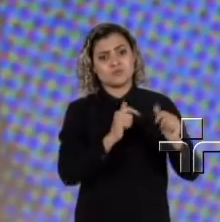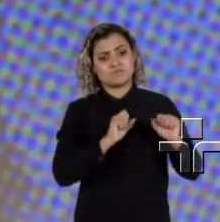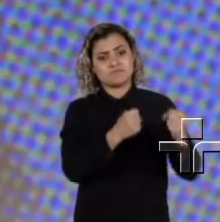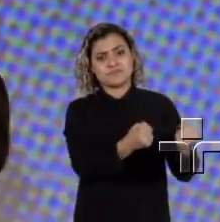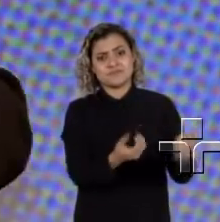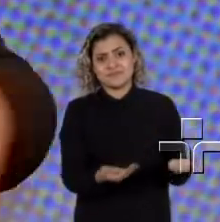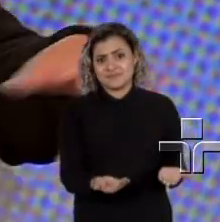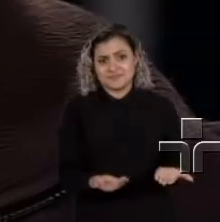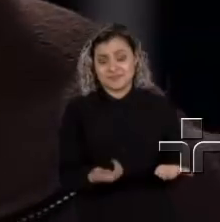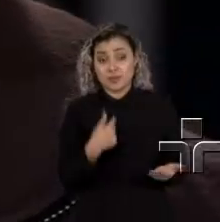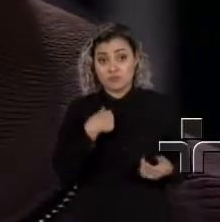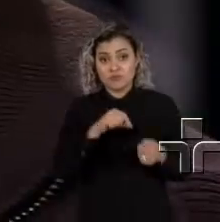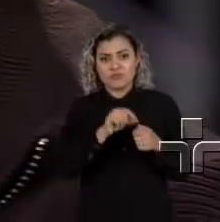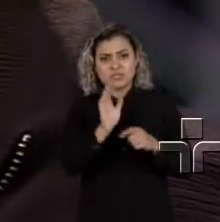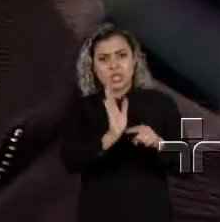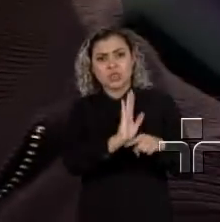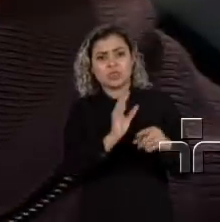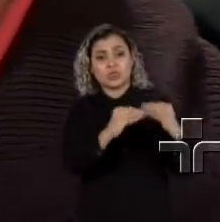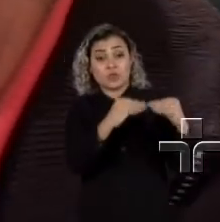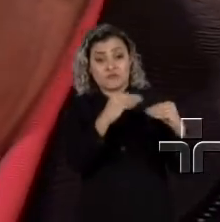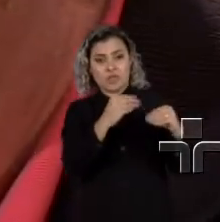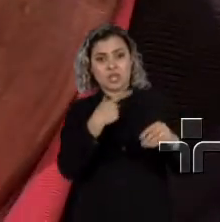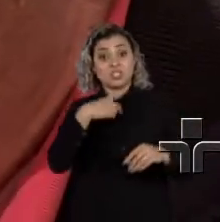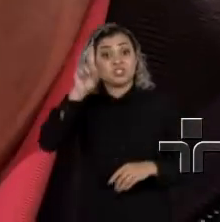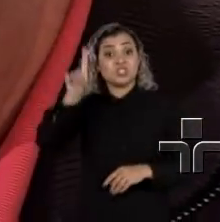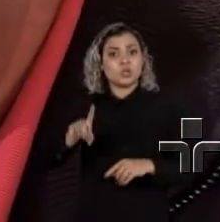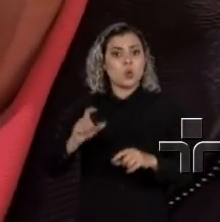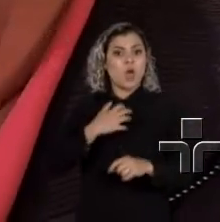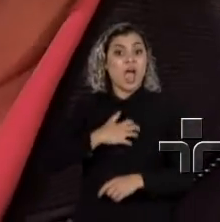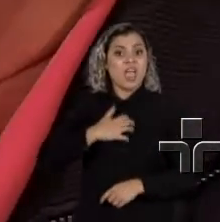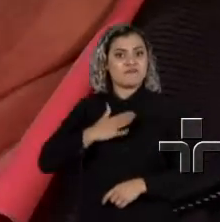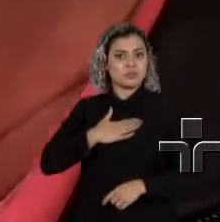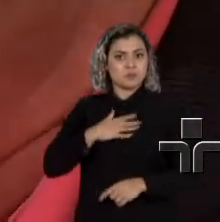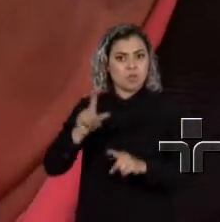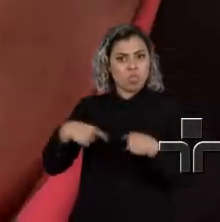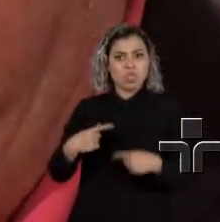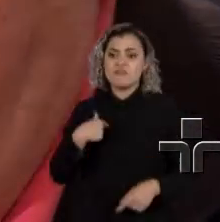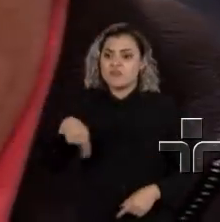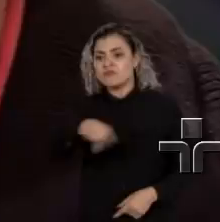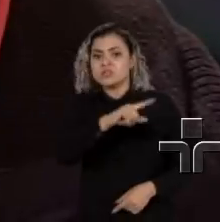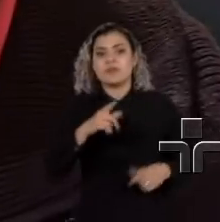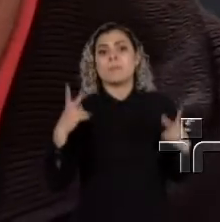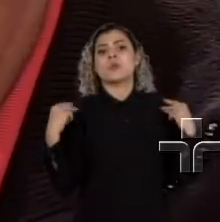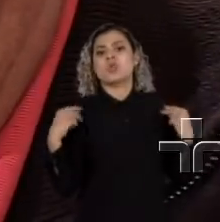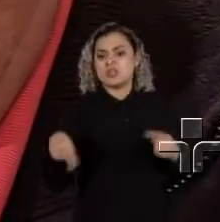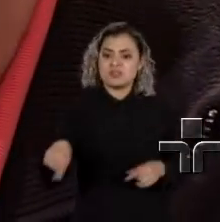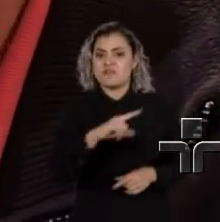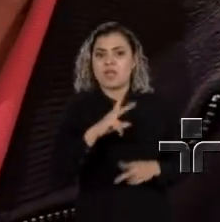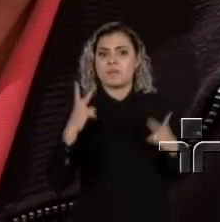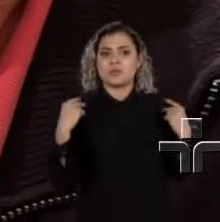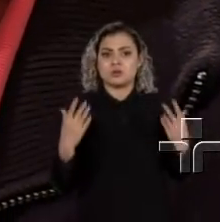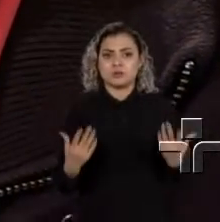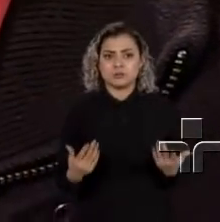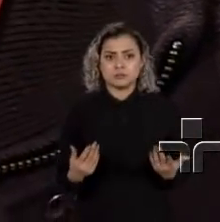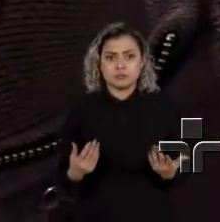Eu fui fazer uma novela que uma vez o diretor estava com raiva de mim. Então vai fazer um motorista, assim como